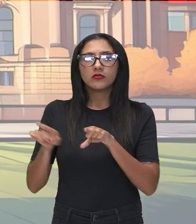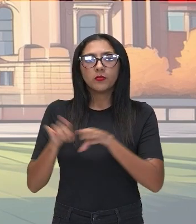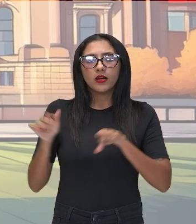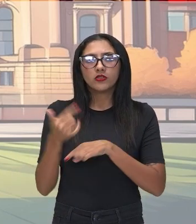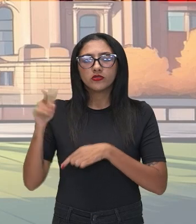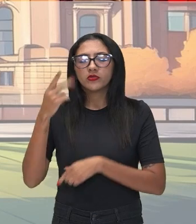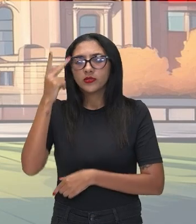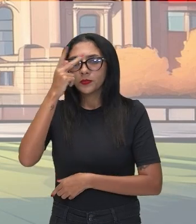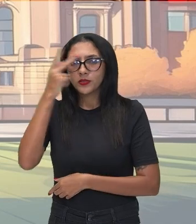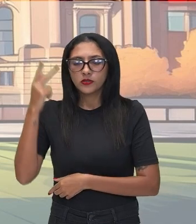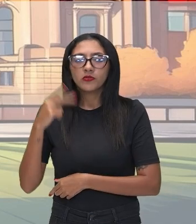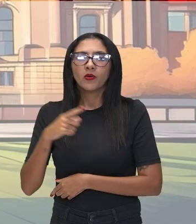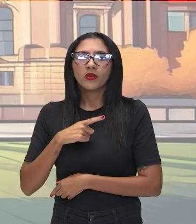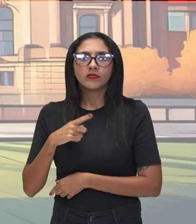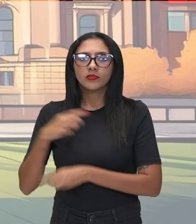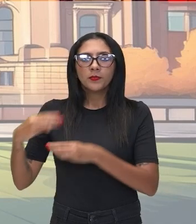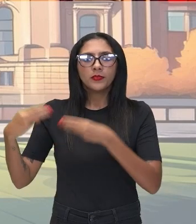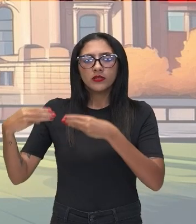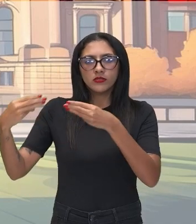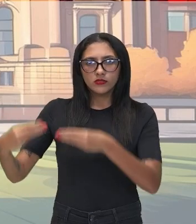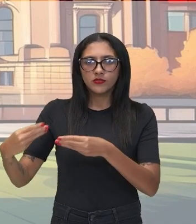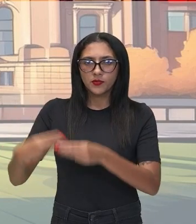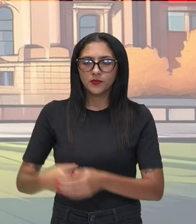que é conhecido pelo parlamento.